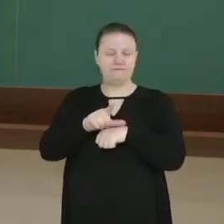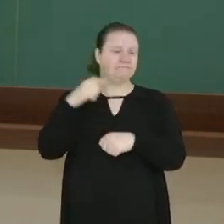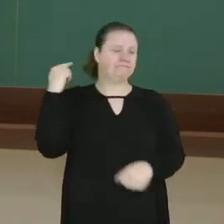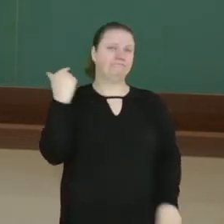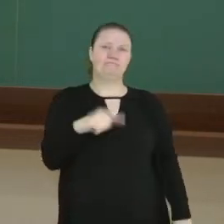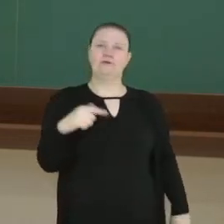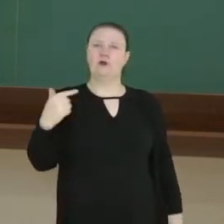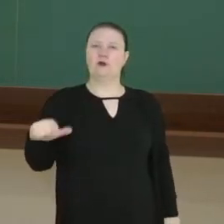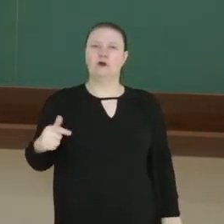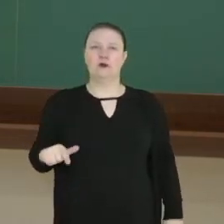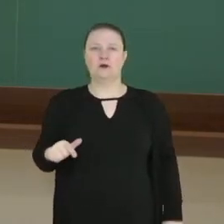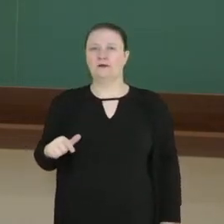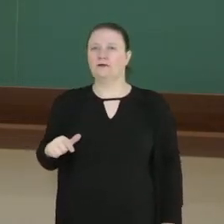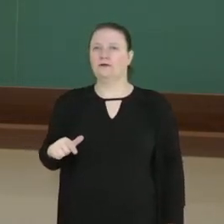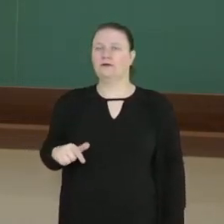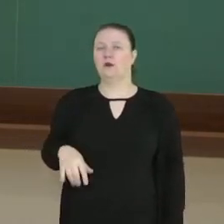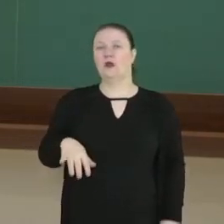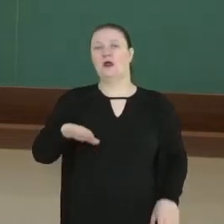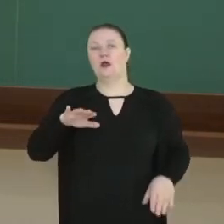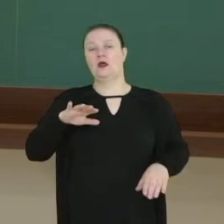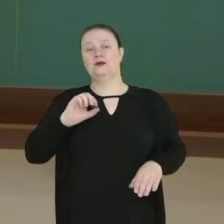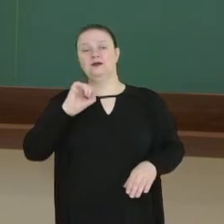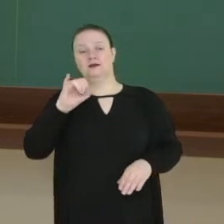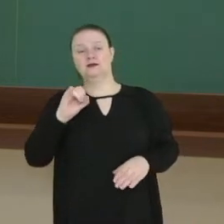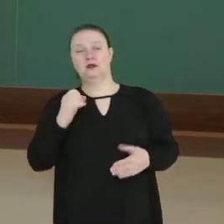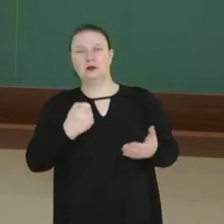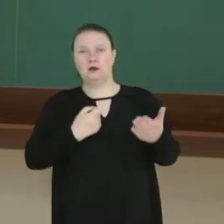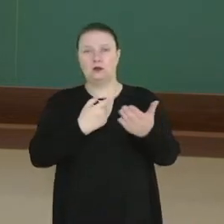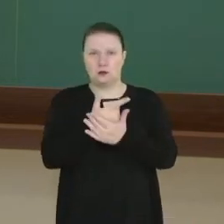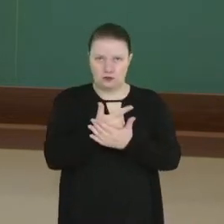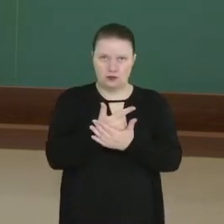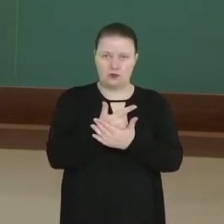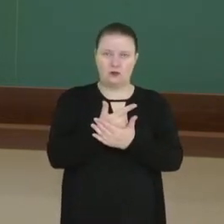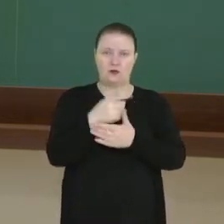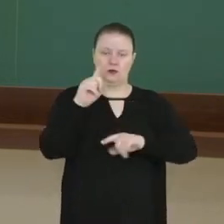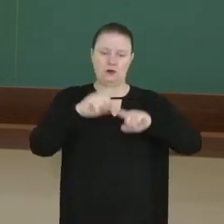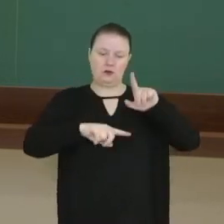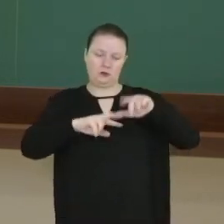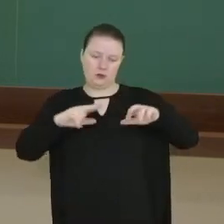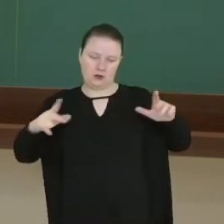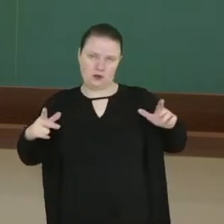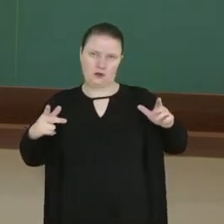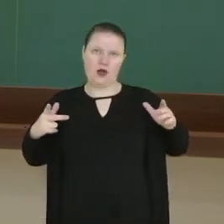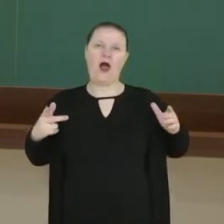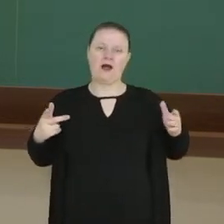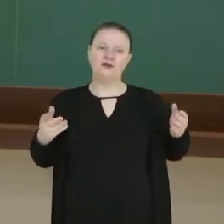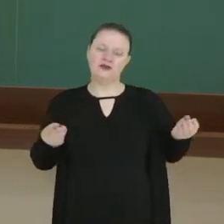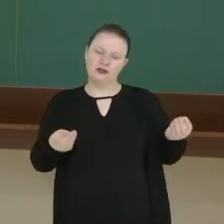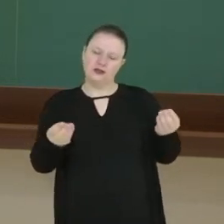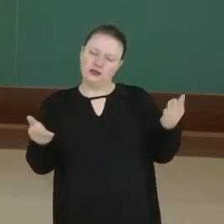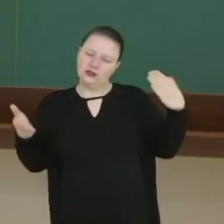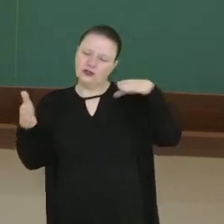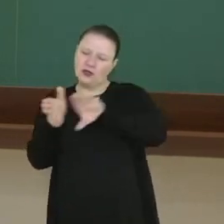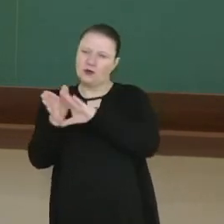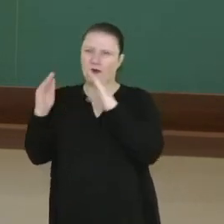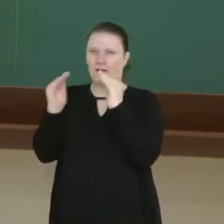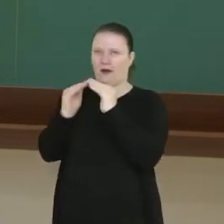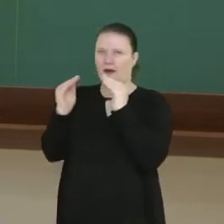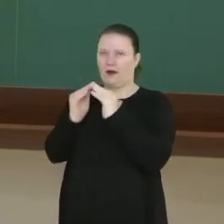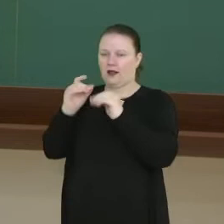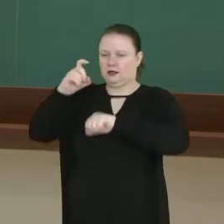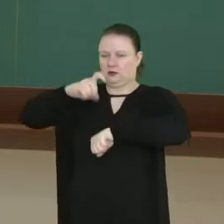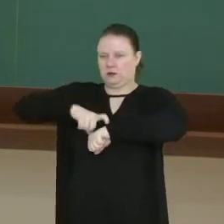você compra, né, em um determinado local e recebe no prazo correto, num preço